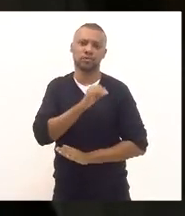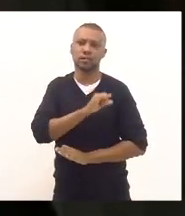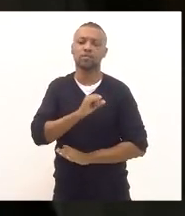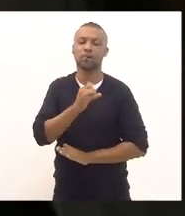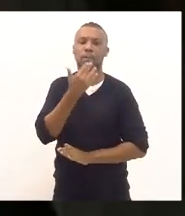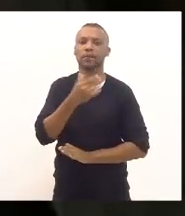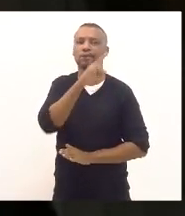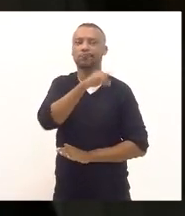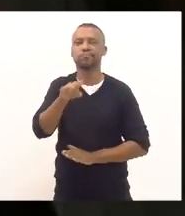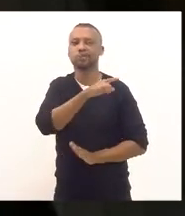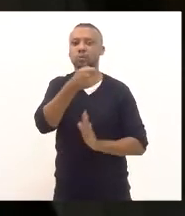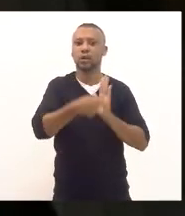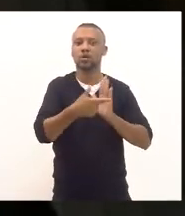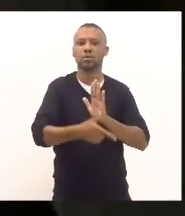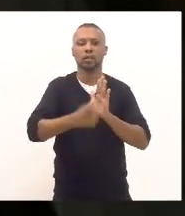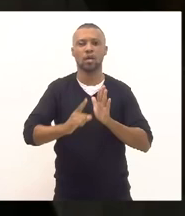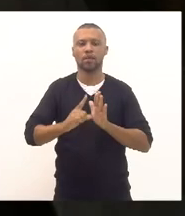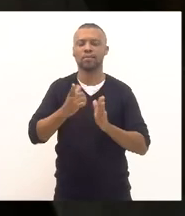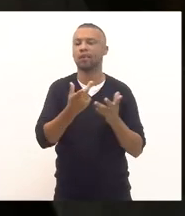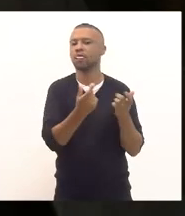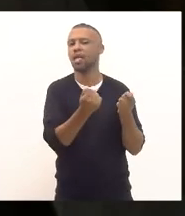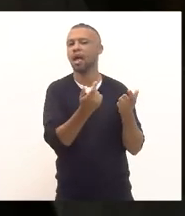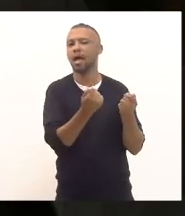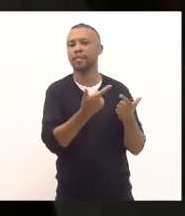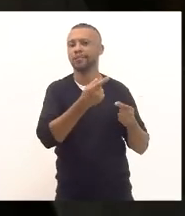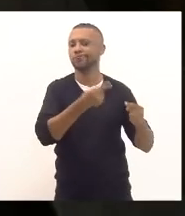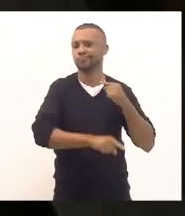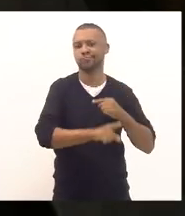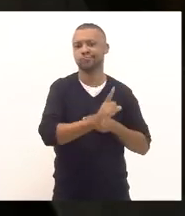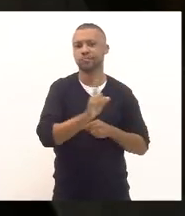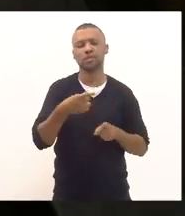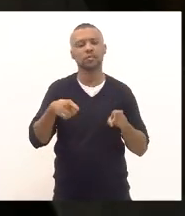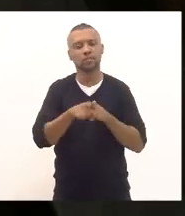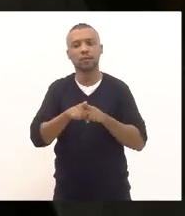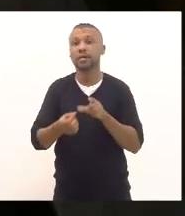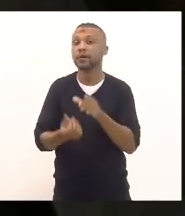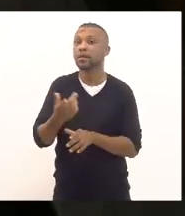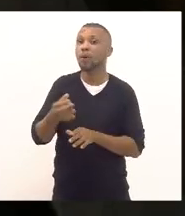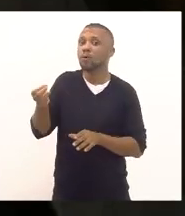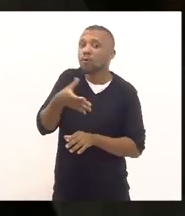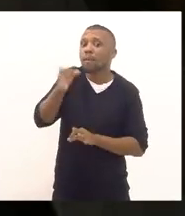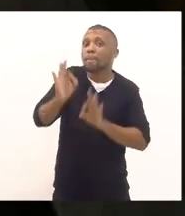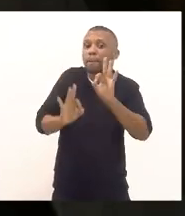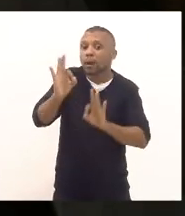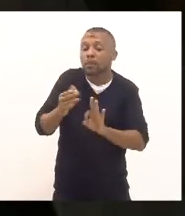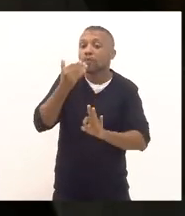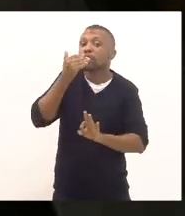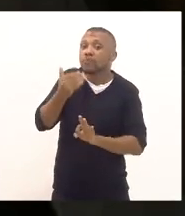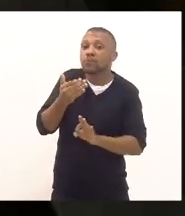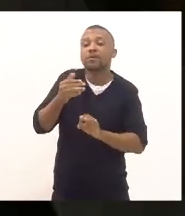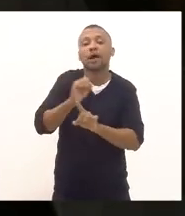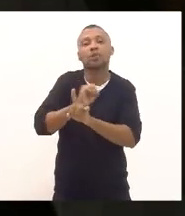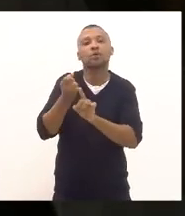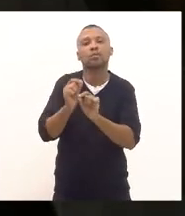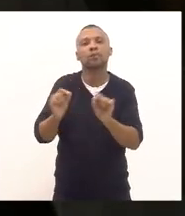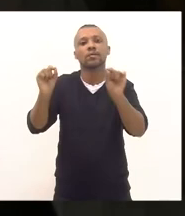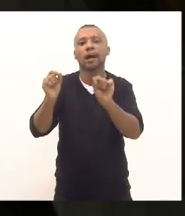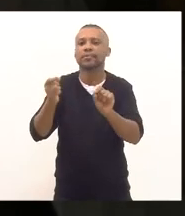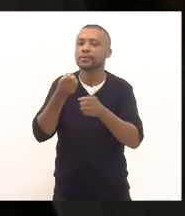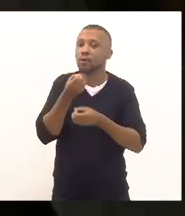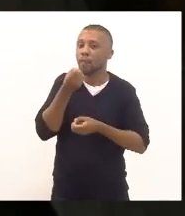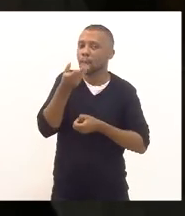revolve o texto anterior que não serviu para nada e aí sim cria um novo plano e promovendo auditiva da sociedade civil